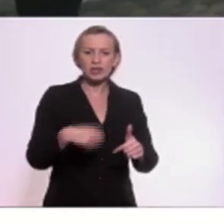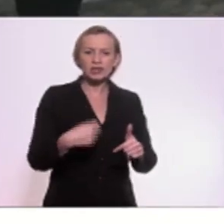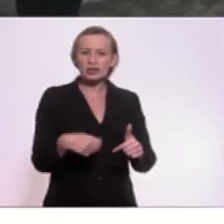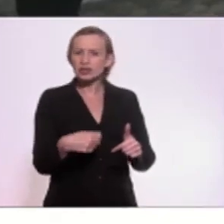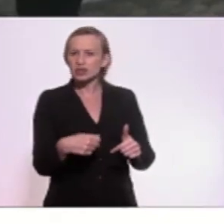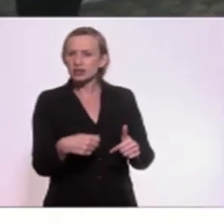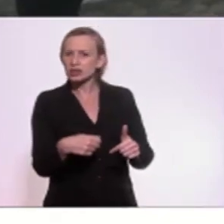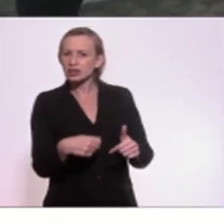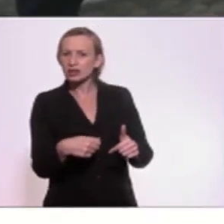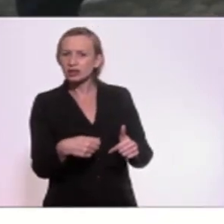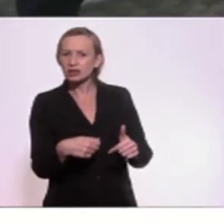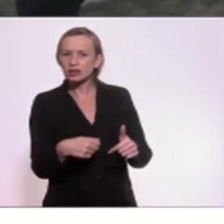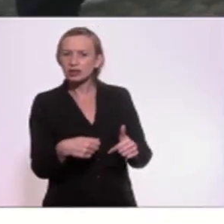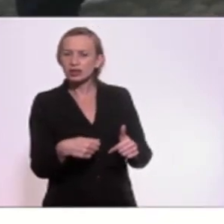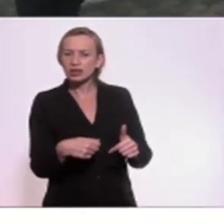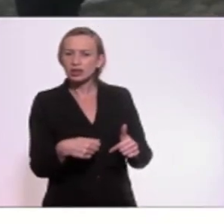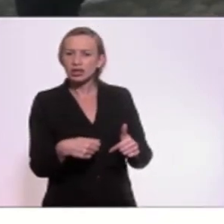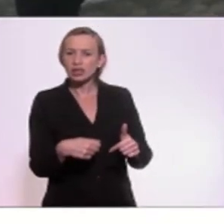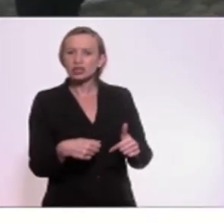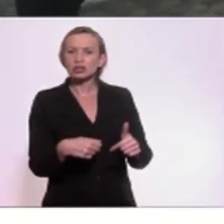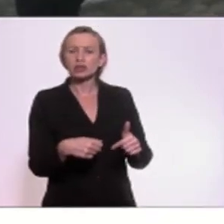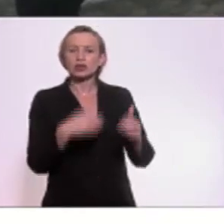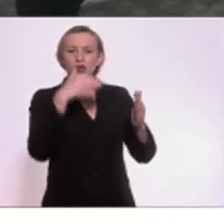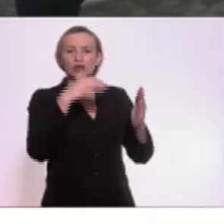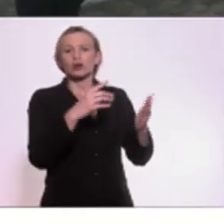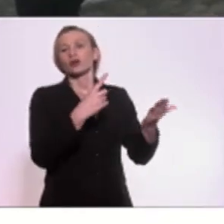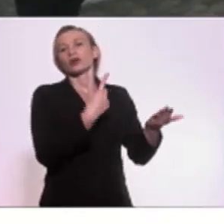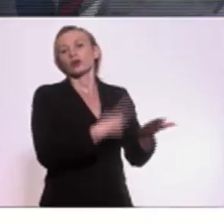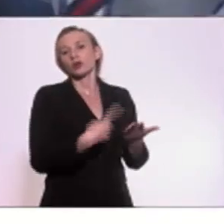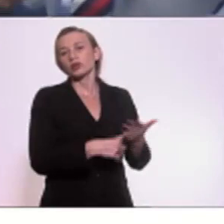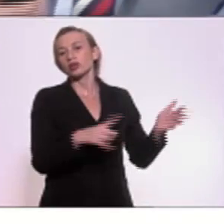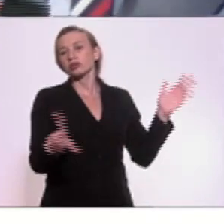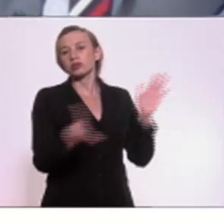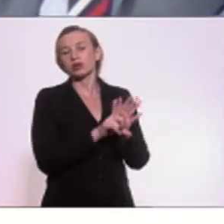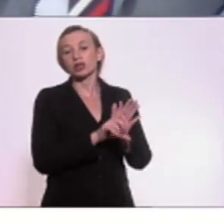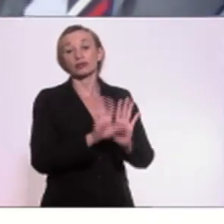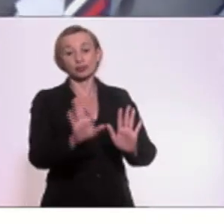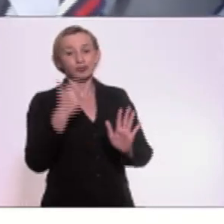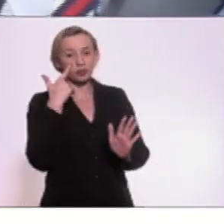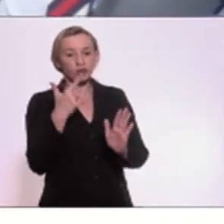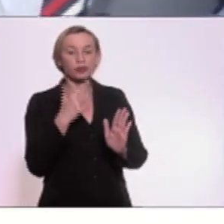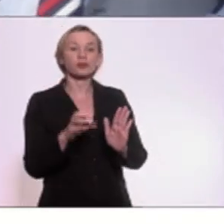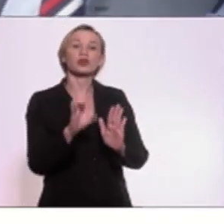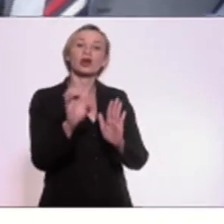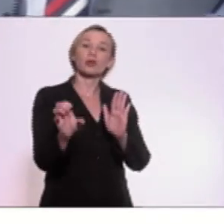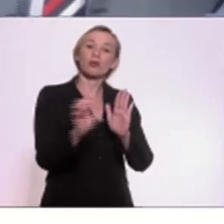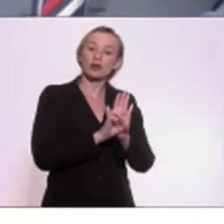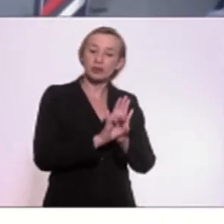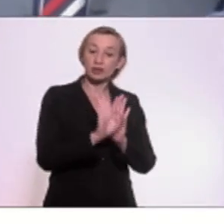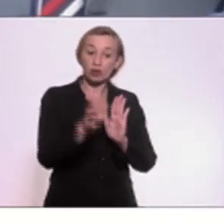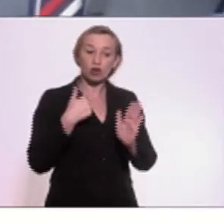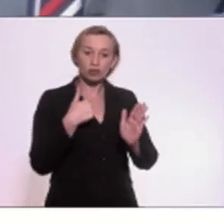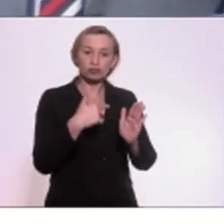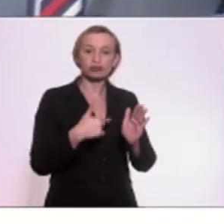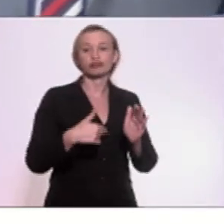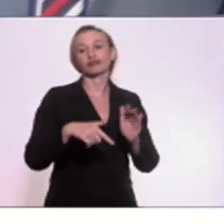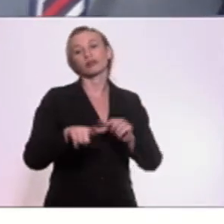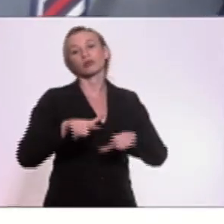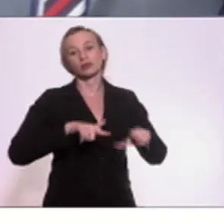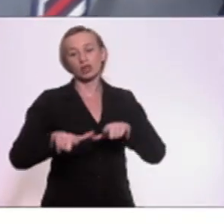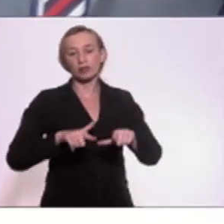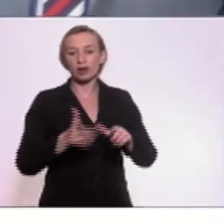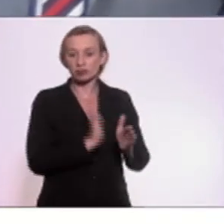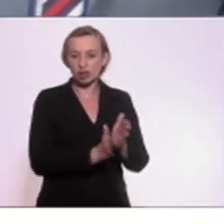em adequação da lei. Não, eu vou fazer o seguinte, como foi uma emenda eu vou chamar os trabalhos à ordem. Sim, senhor. E vou, como